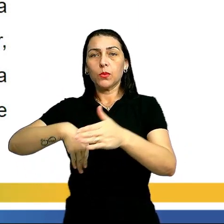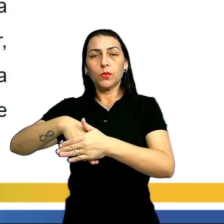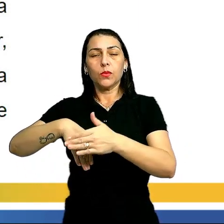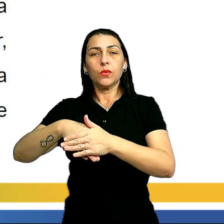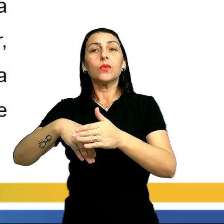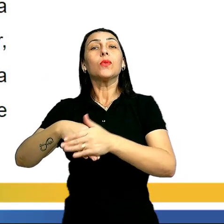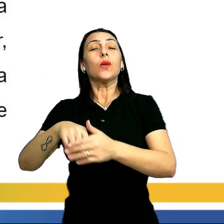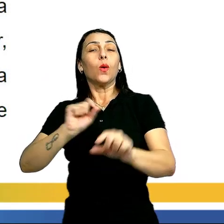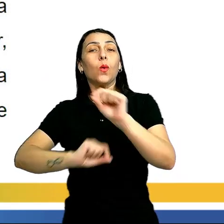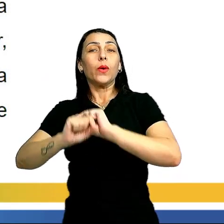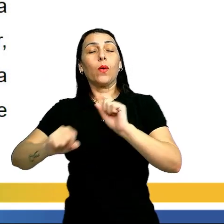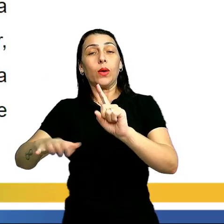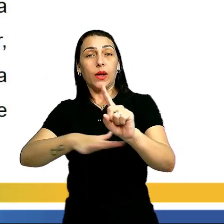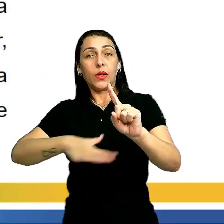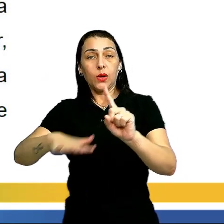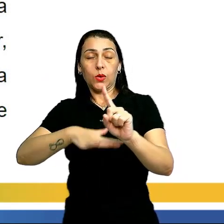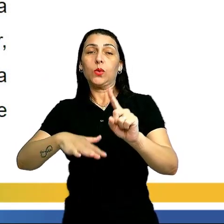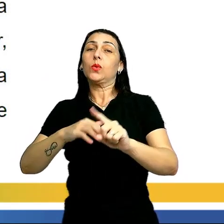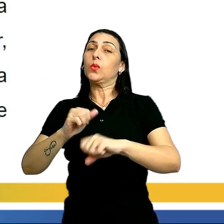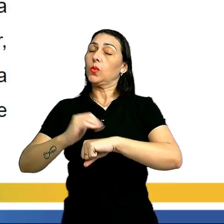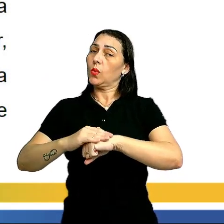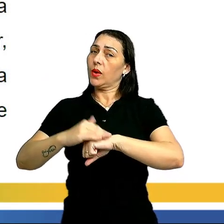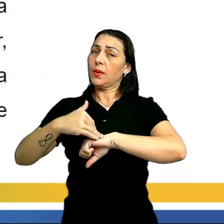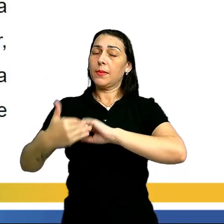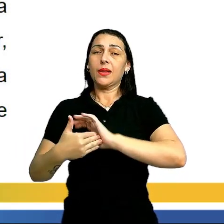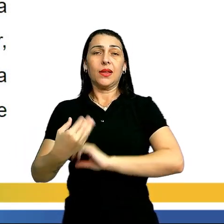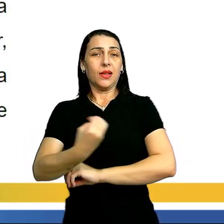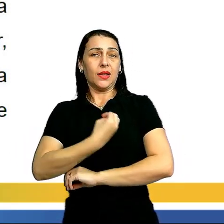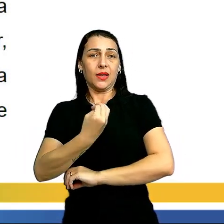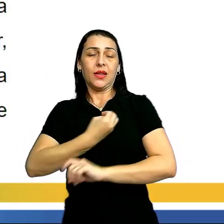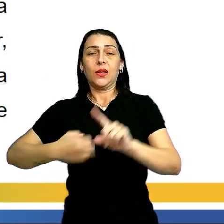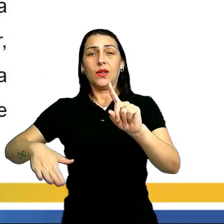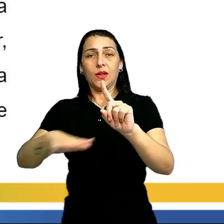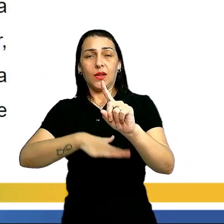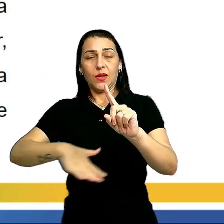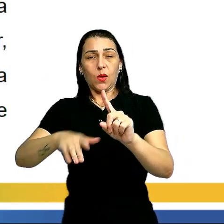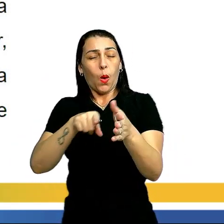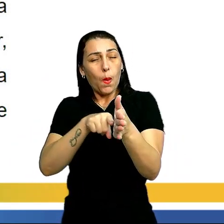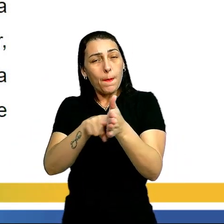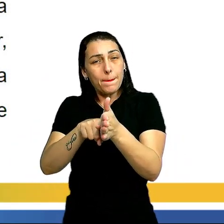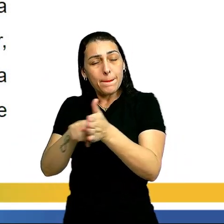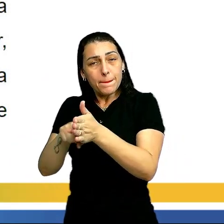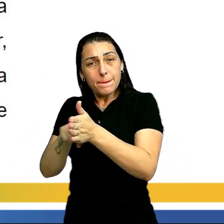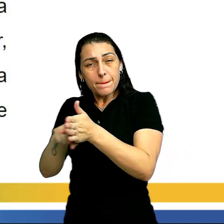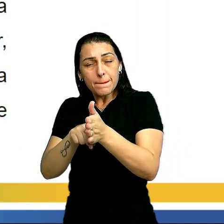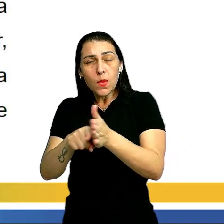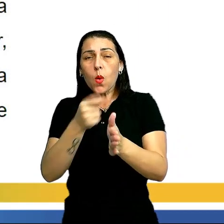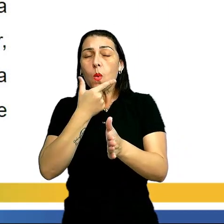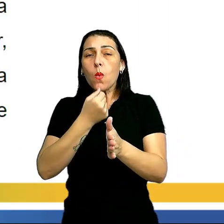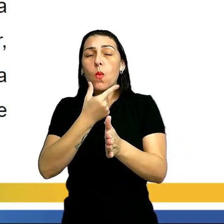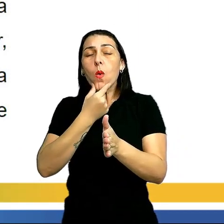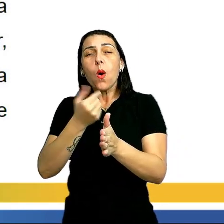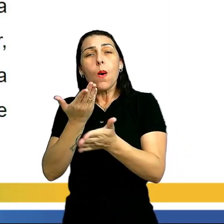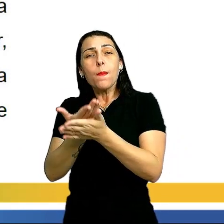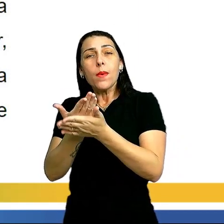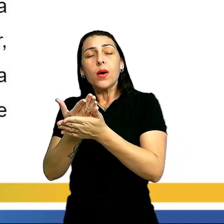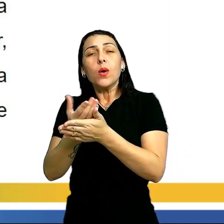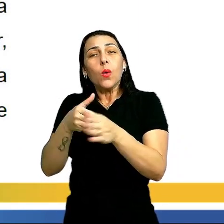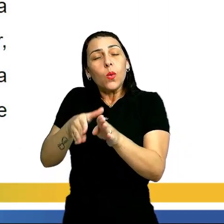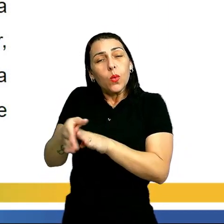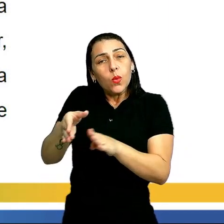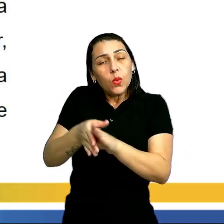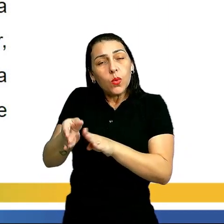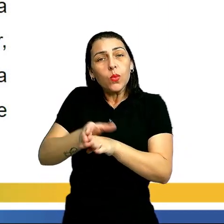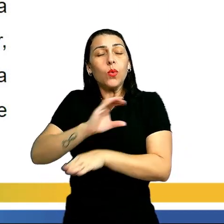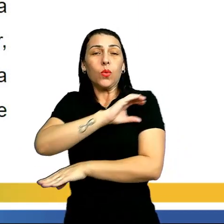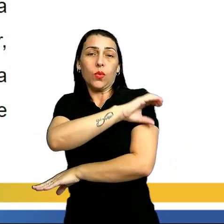é uma doença social presente em toda a sociedade, reforça o pesquisador que coordena o grupo de estudos